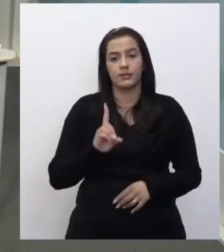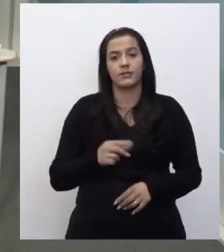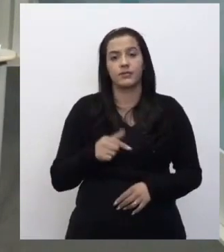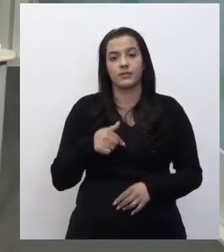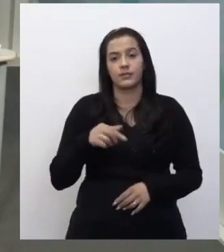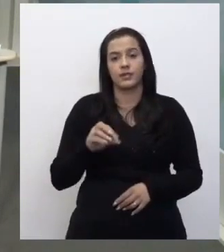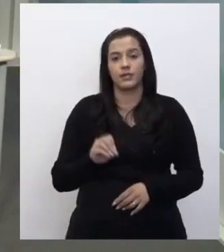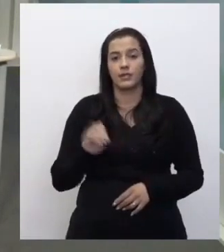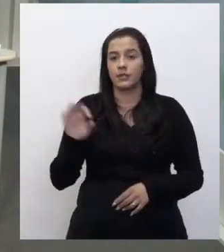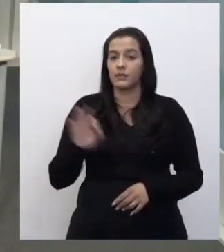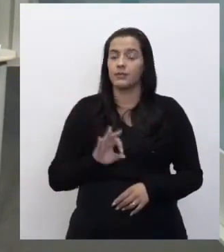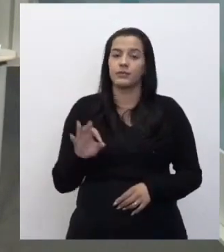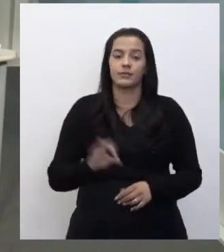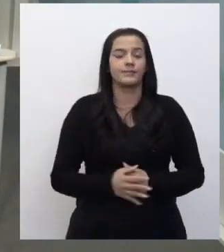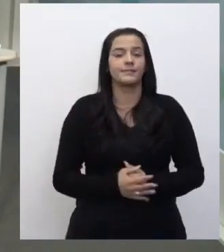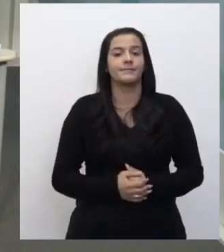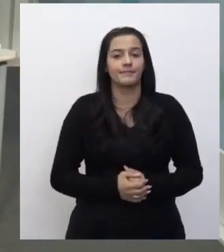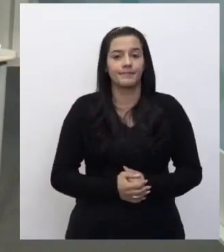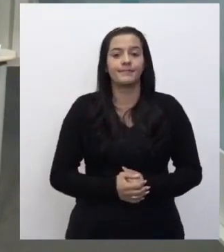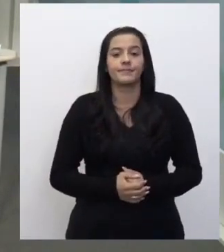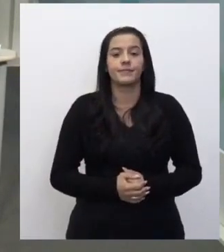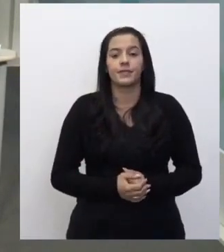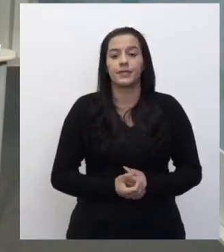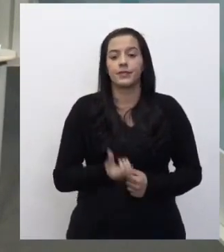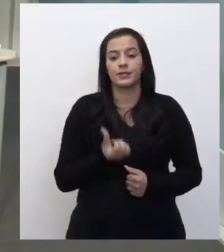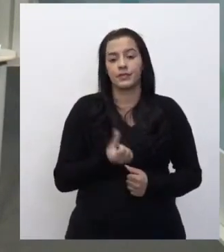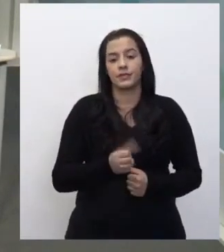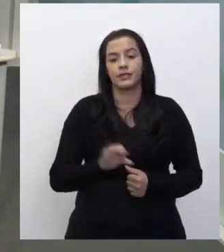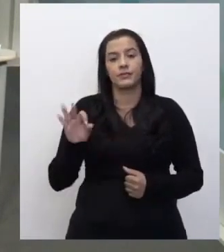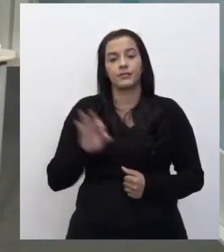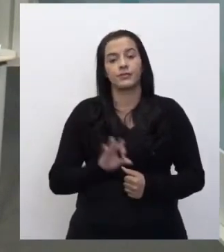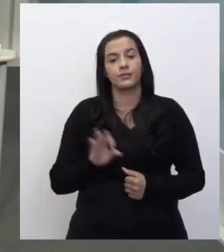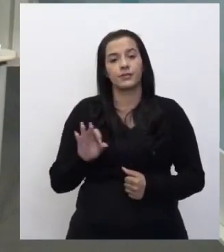ali? Yes, 70%. Okay. É, os 6% que acham